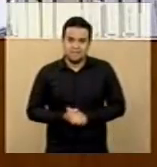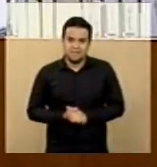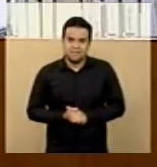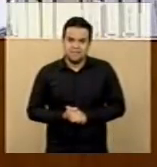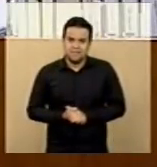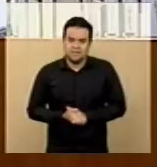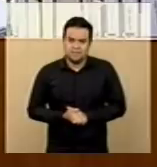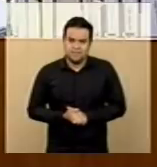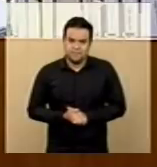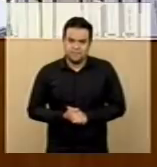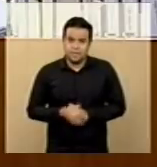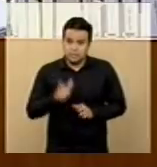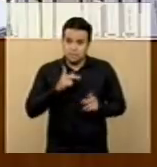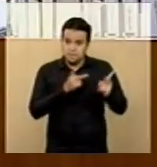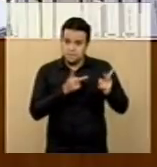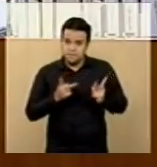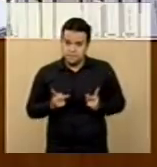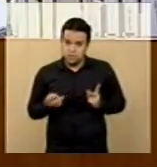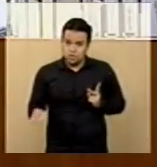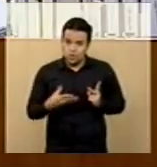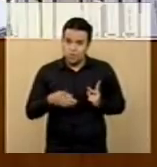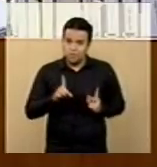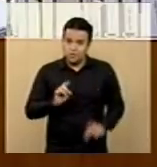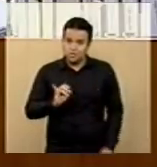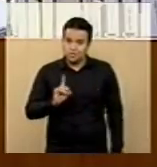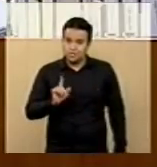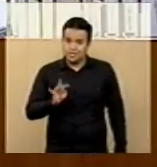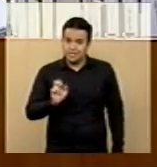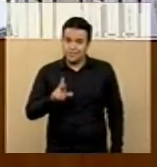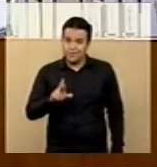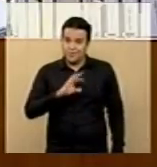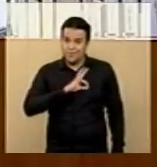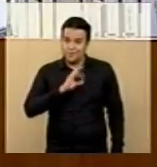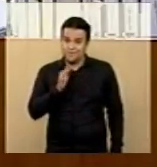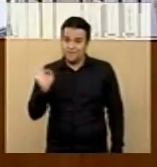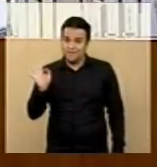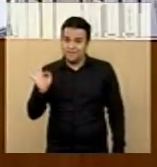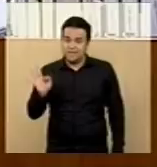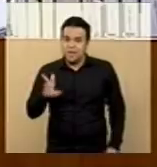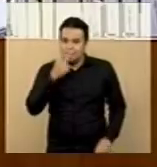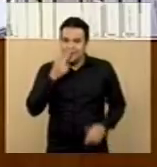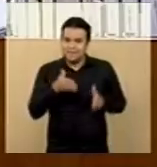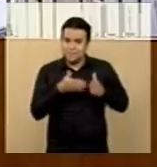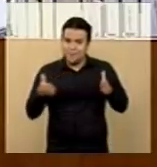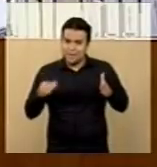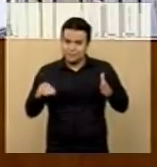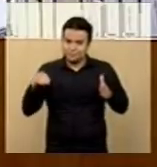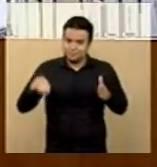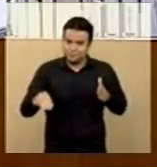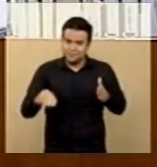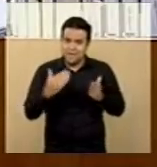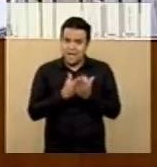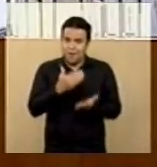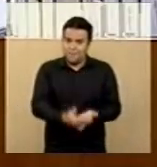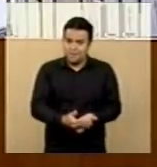tive a visita do novo diretor da Polícia Federal e pedi isso, que não houvesse tantas dilações de prazo, tantos pedidos, até porque, da minha parte,